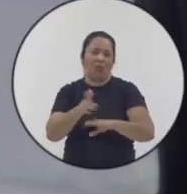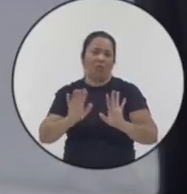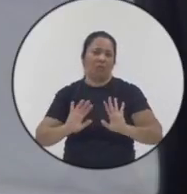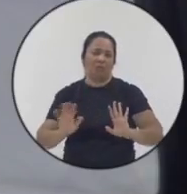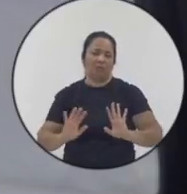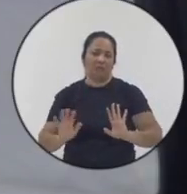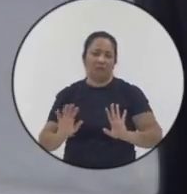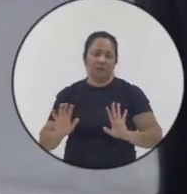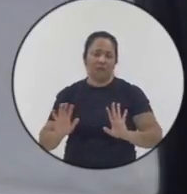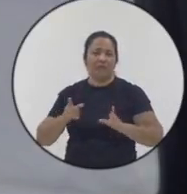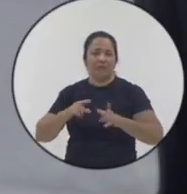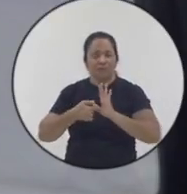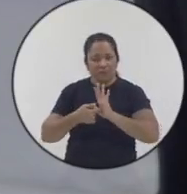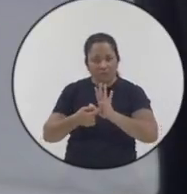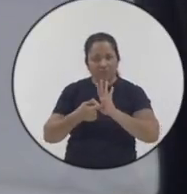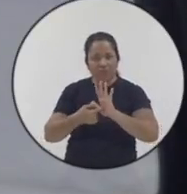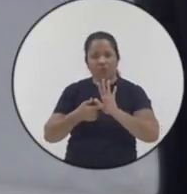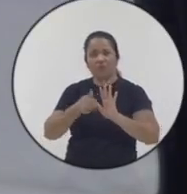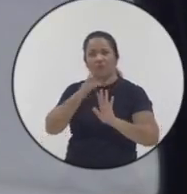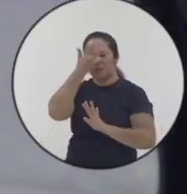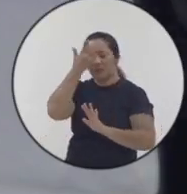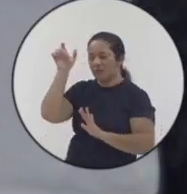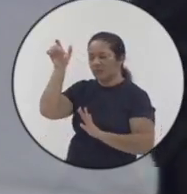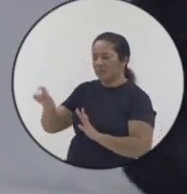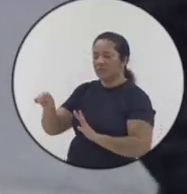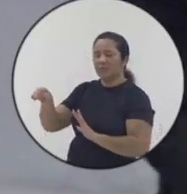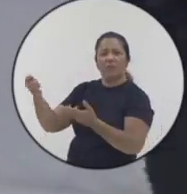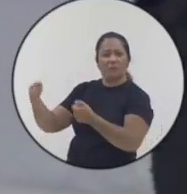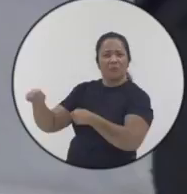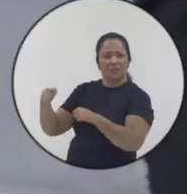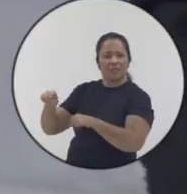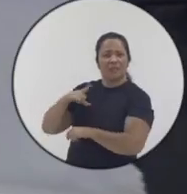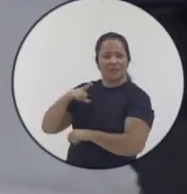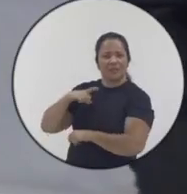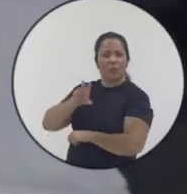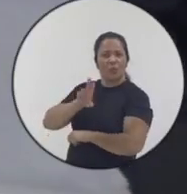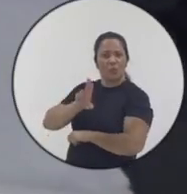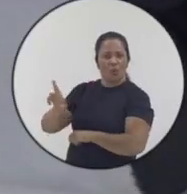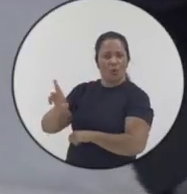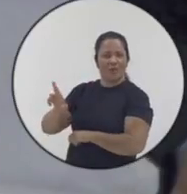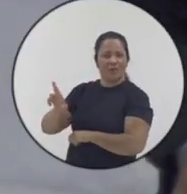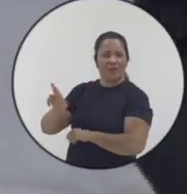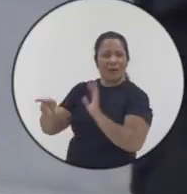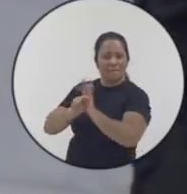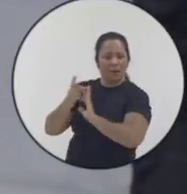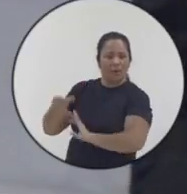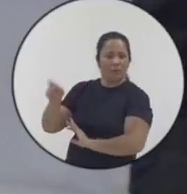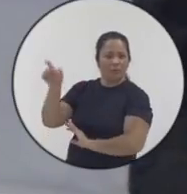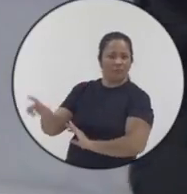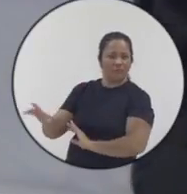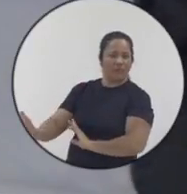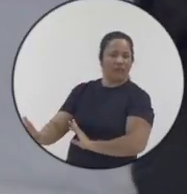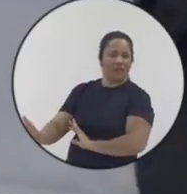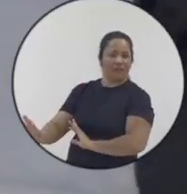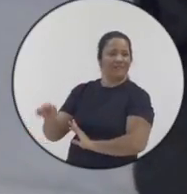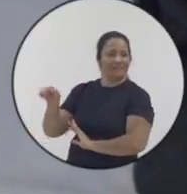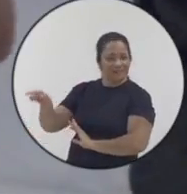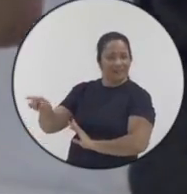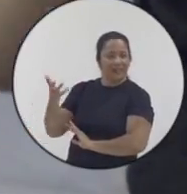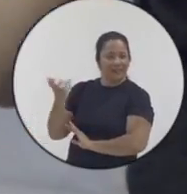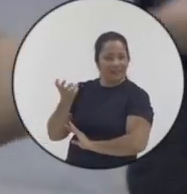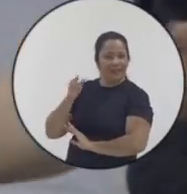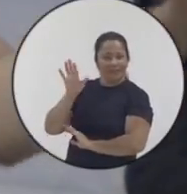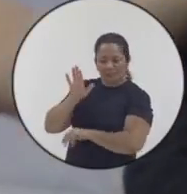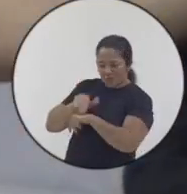da necessidade que as pessoas têm em ter um nome que as identifiquem e que elas sejam chamadas como tal, além